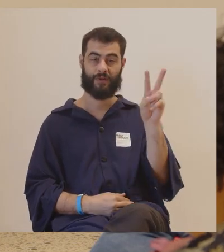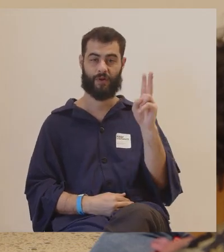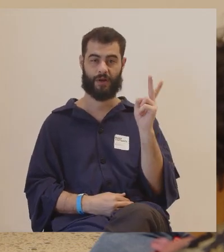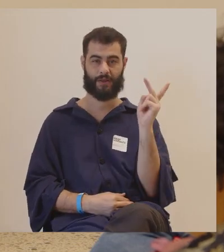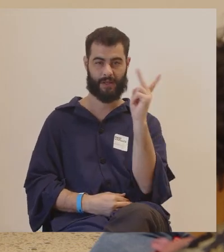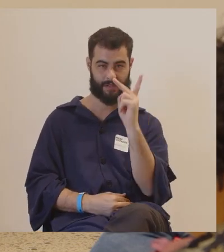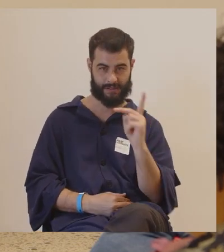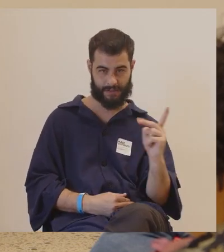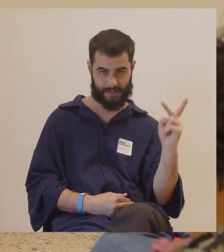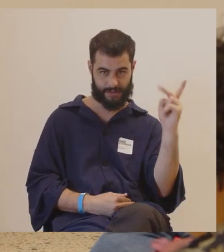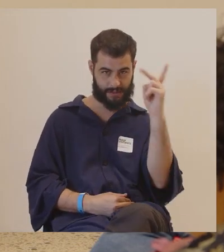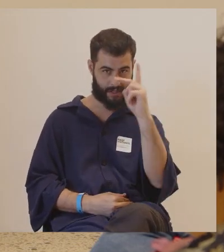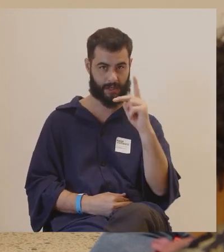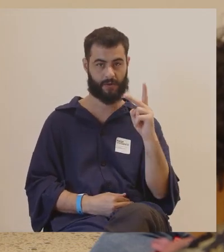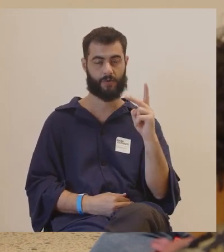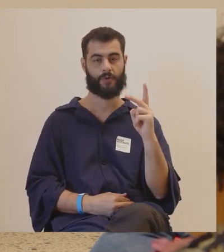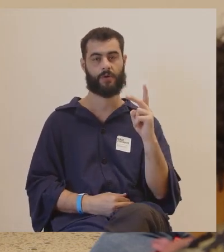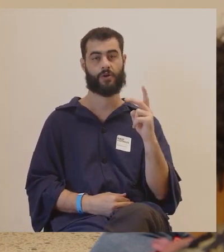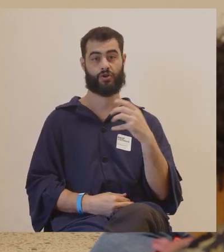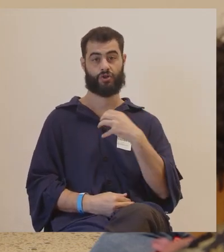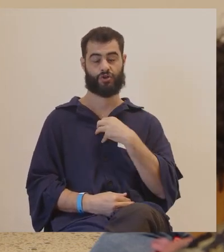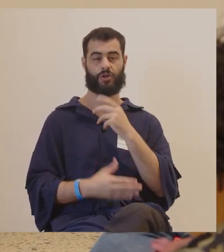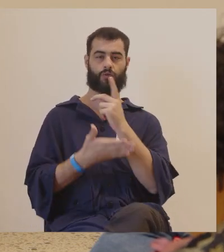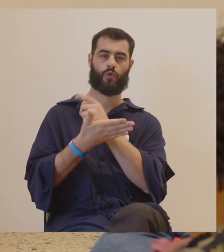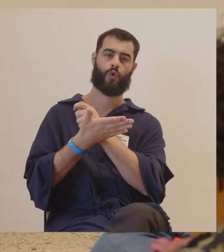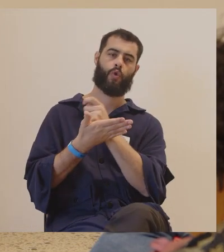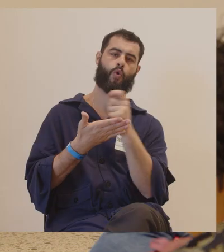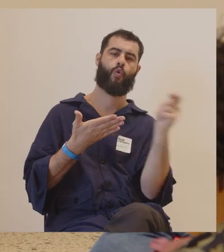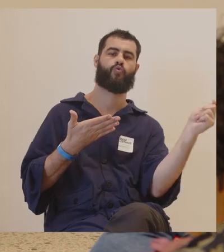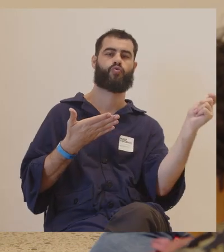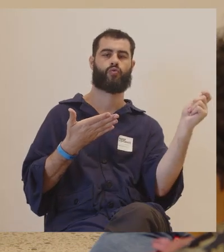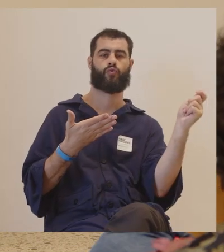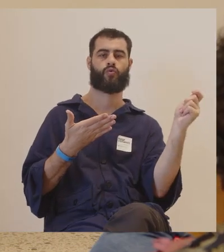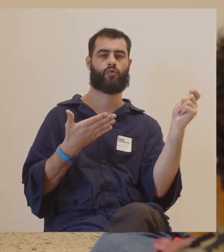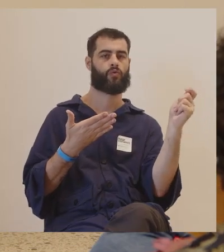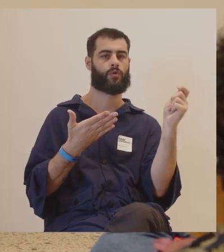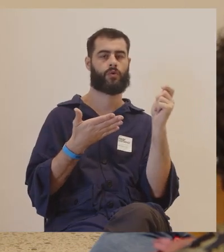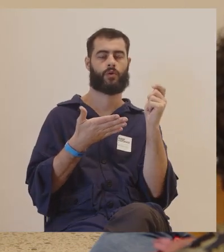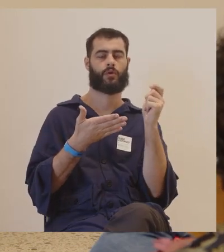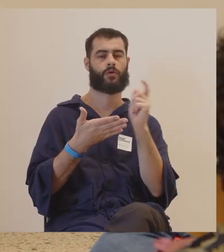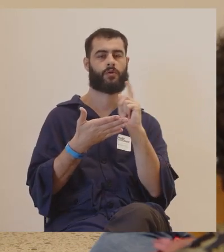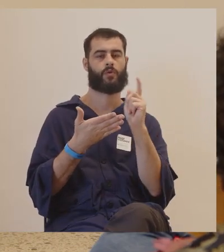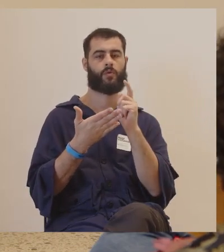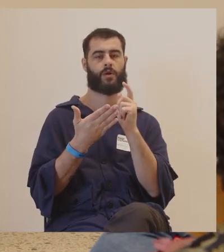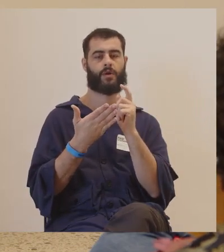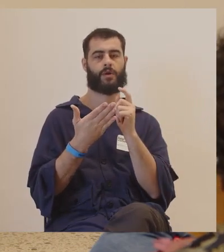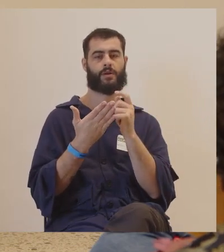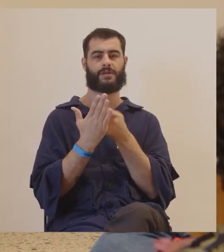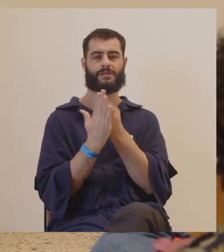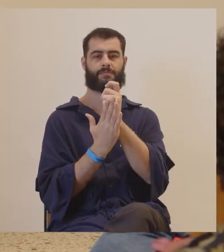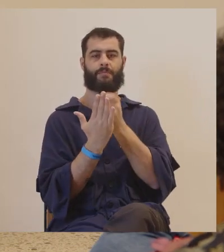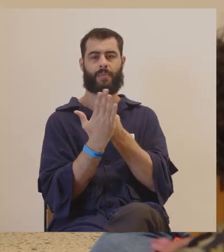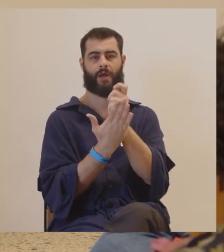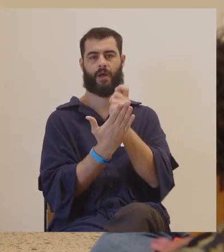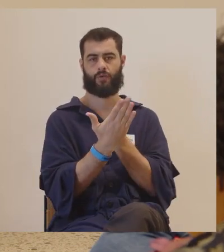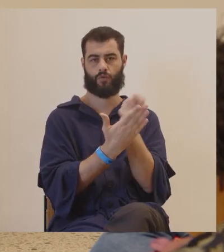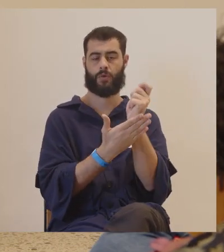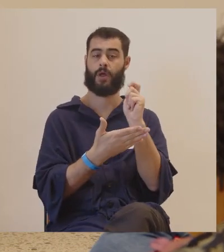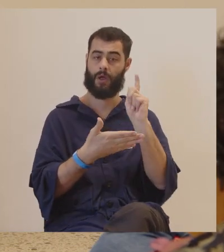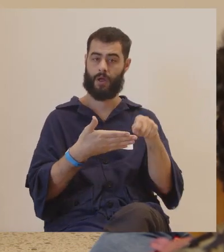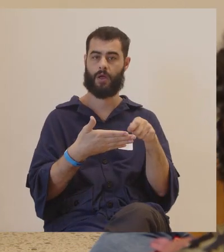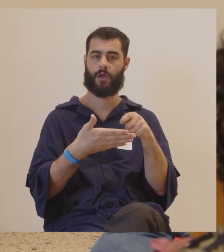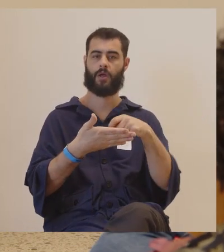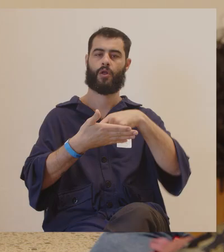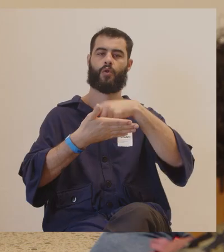não é mais não é espátula, mas ela é pincelada realmente. Ela é esse gesto longo, ondulante, e ela é feita de